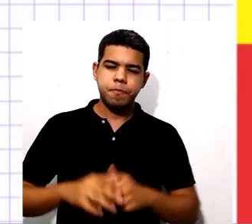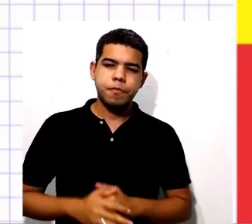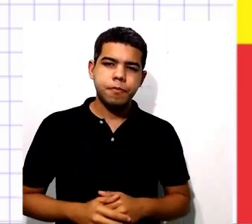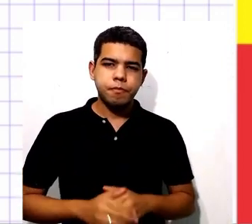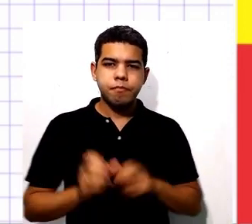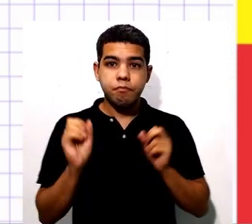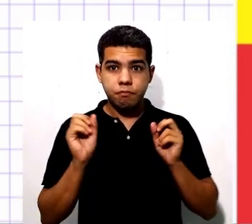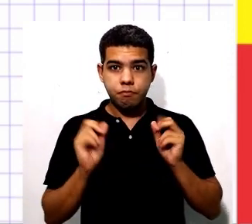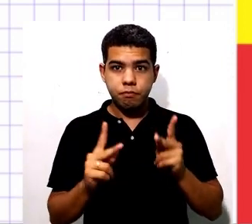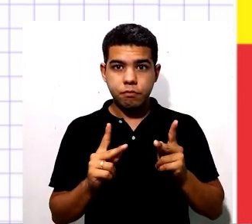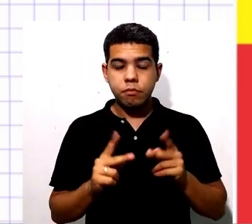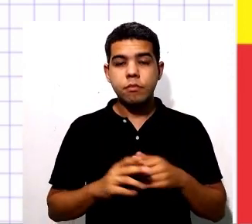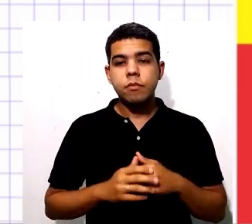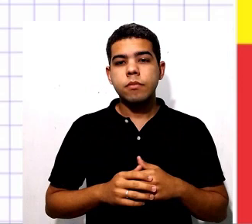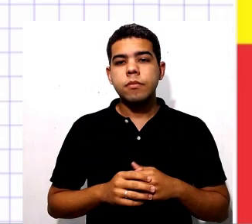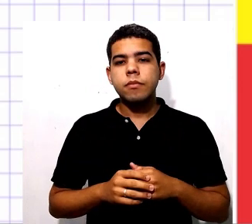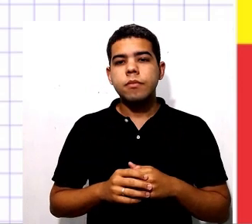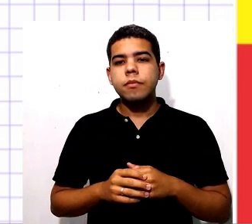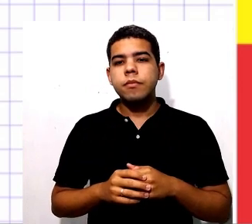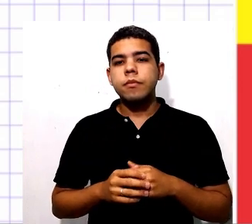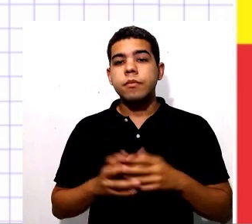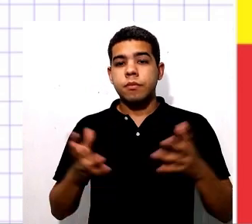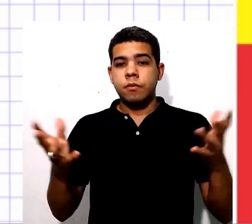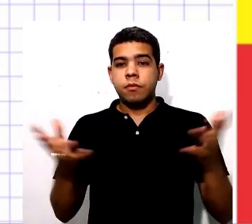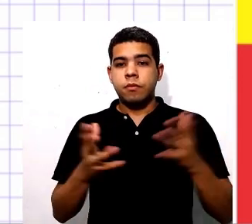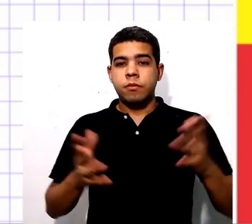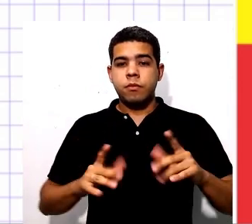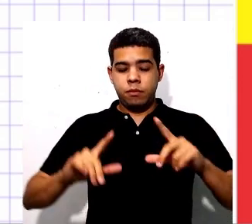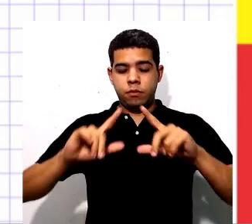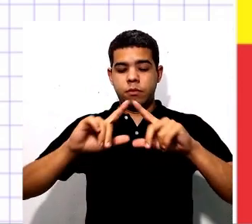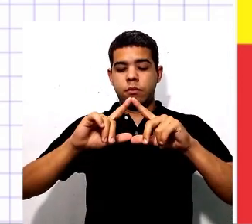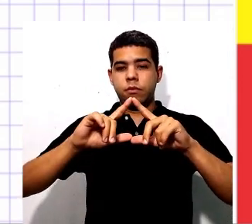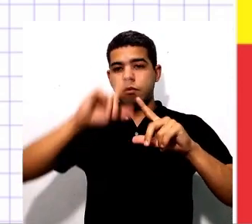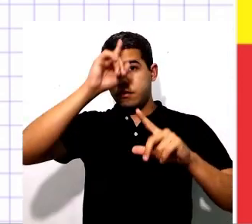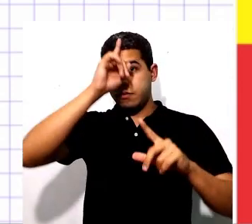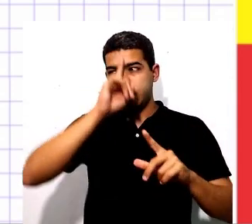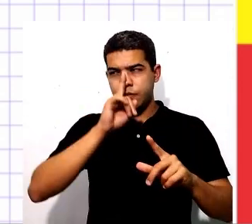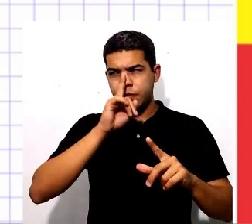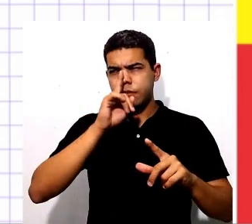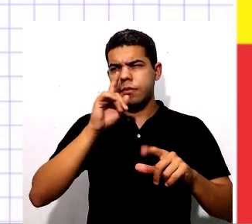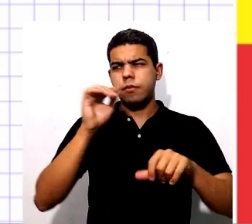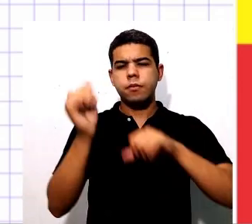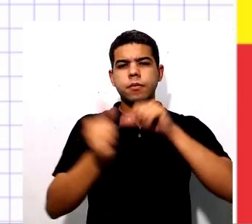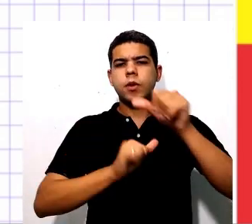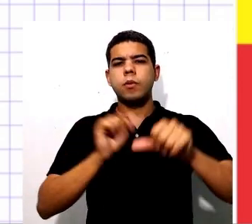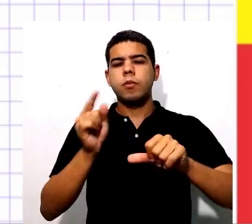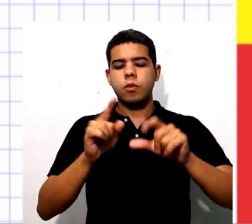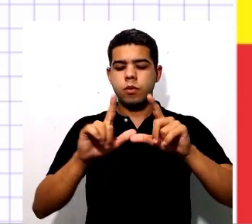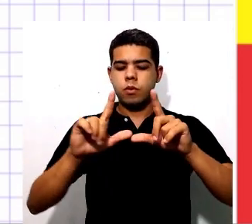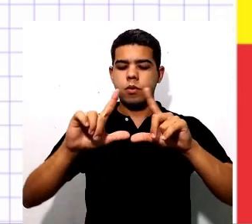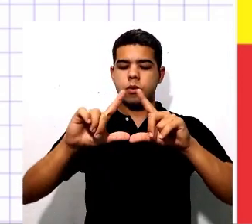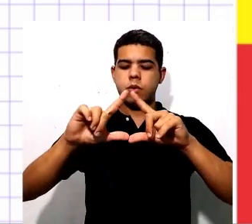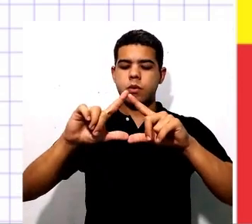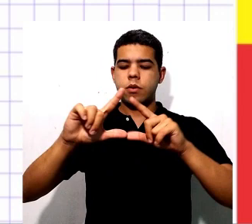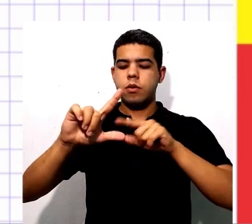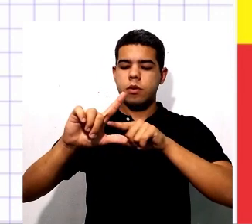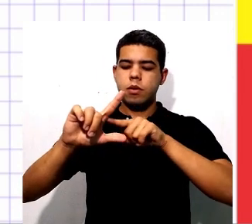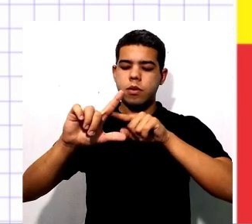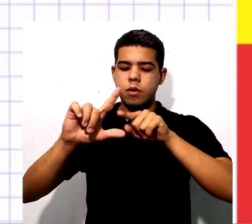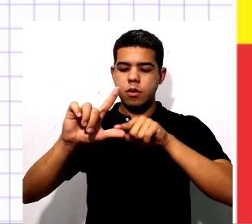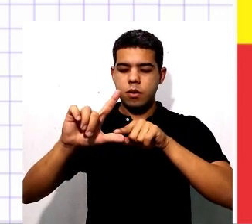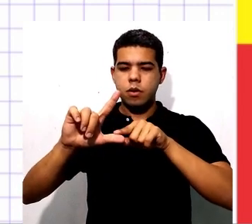esse ângulozinho de amarelo também não vai mudar, permanece o mesmo. Também não vai mudar, permanece o